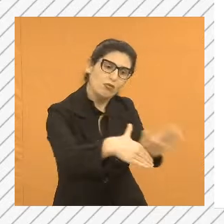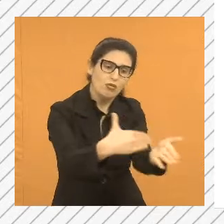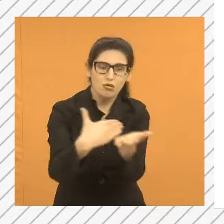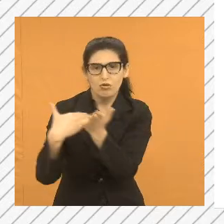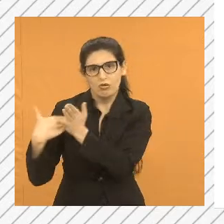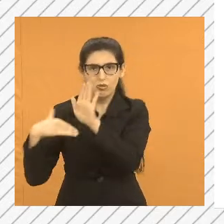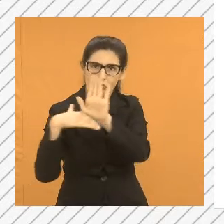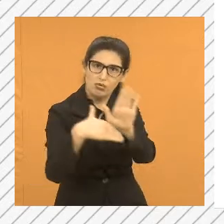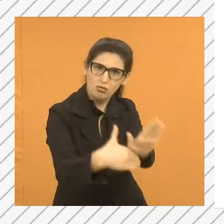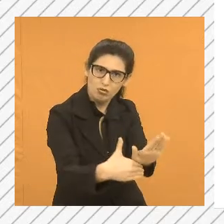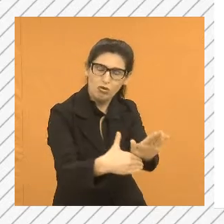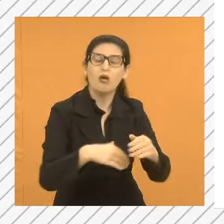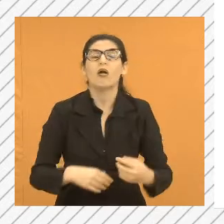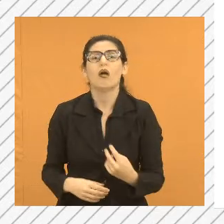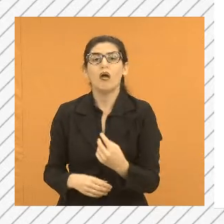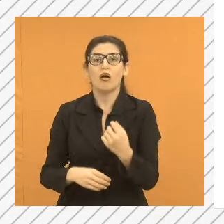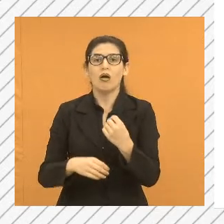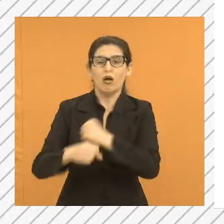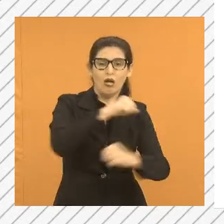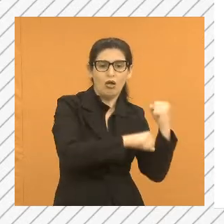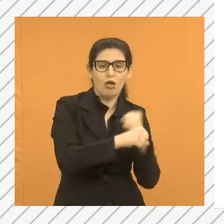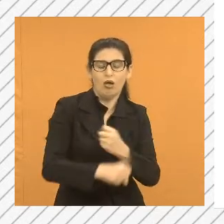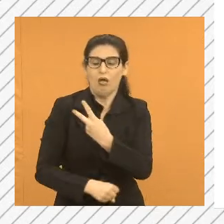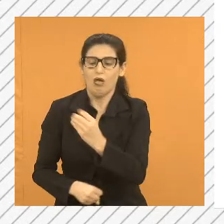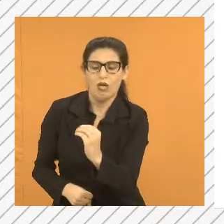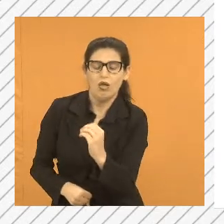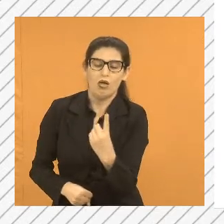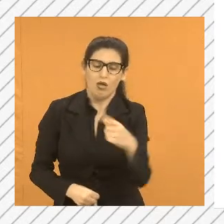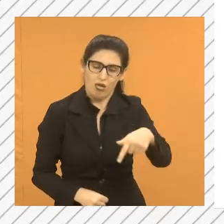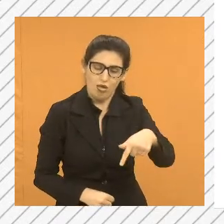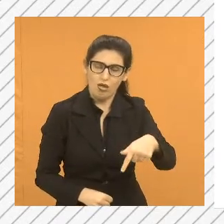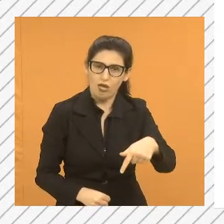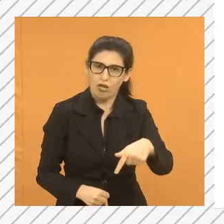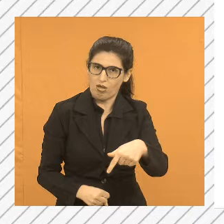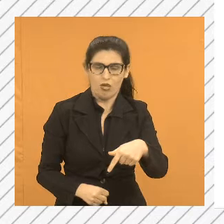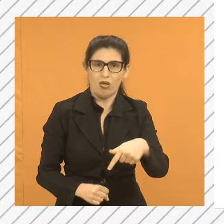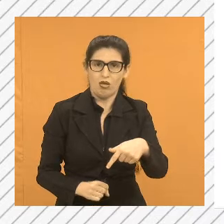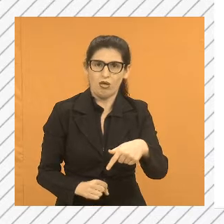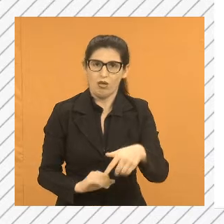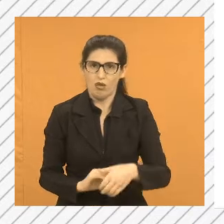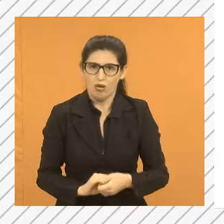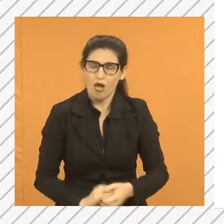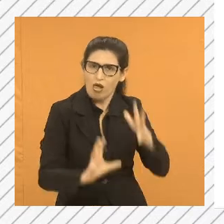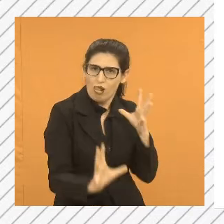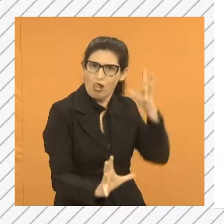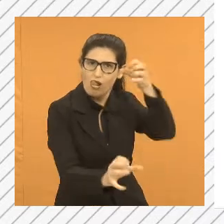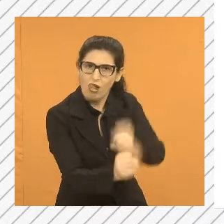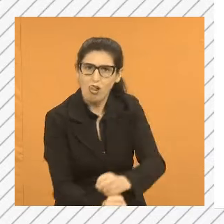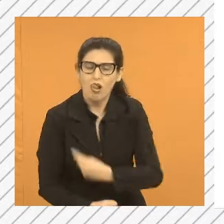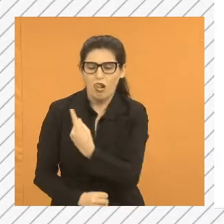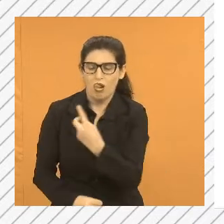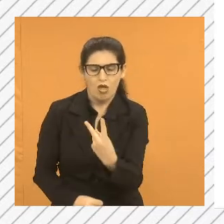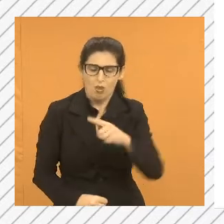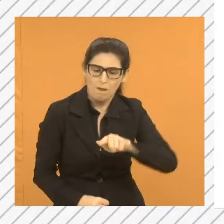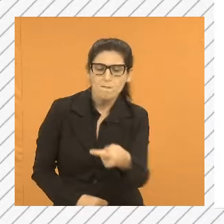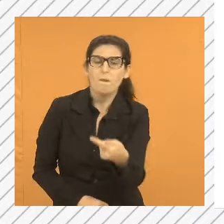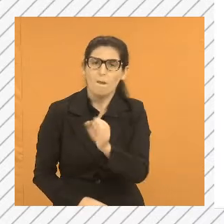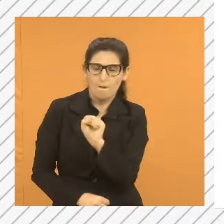referências. Então, em 2017, nós fechamos com um total de